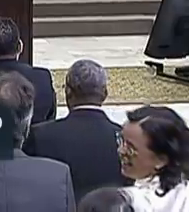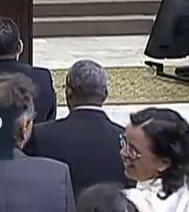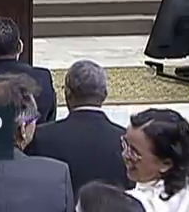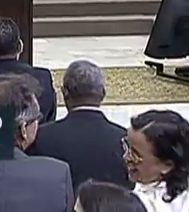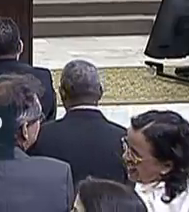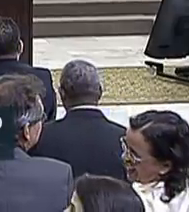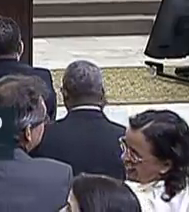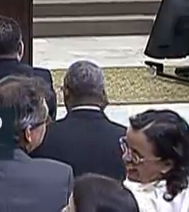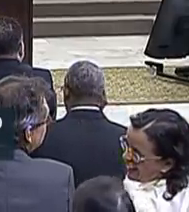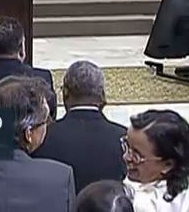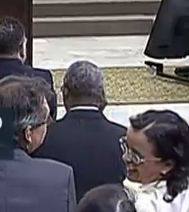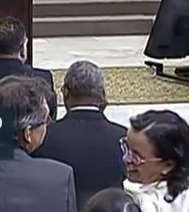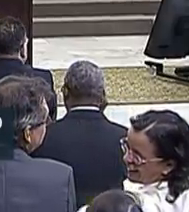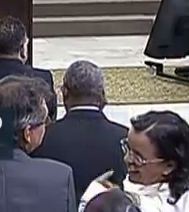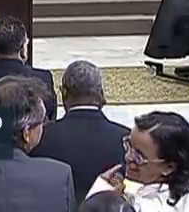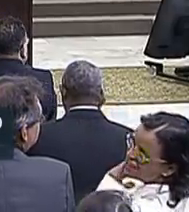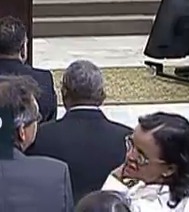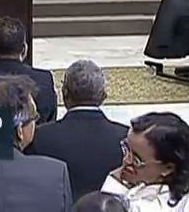quilombolas